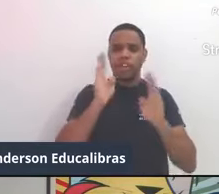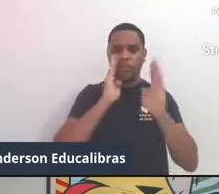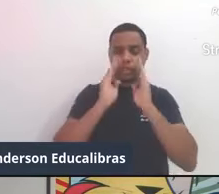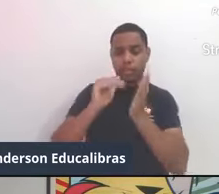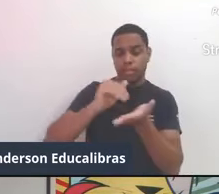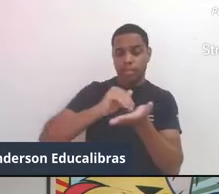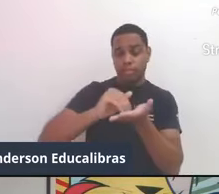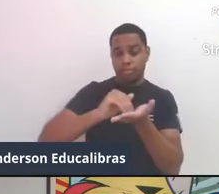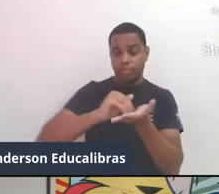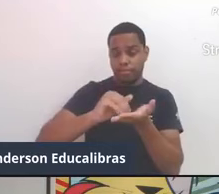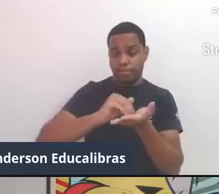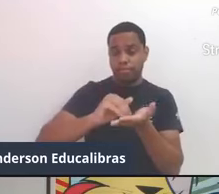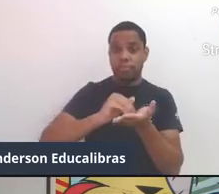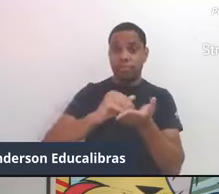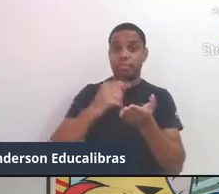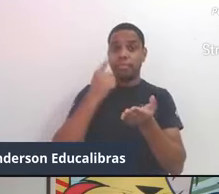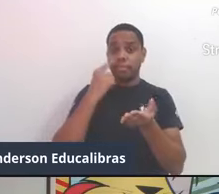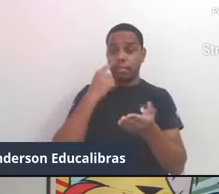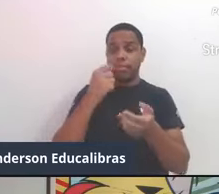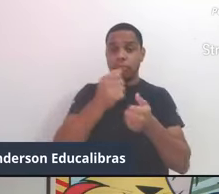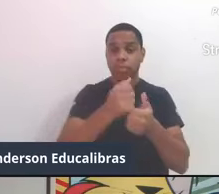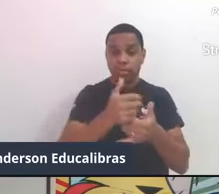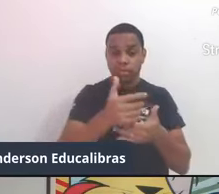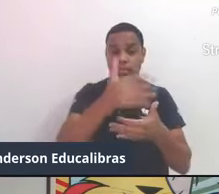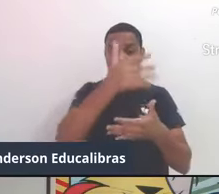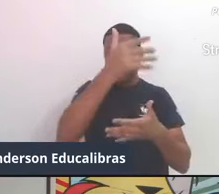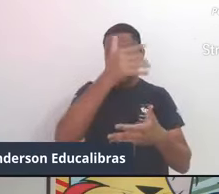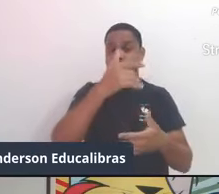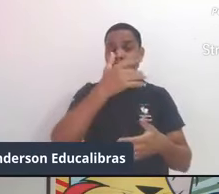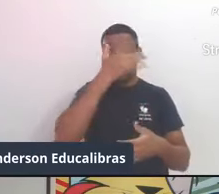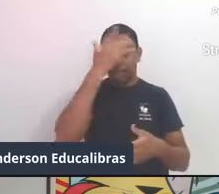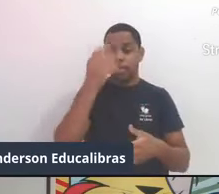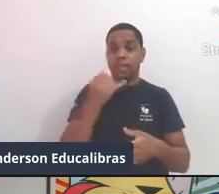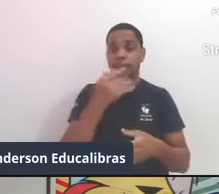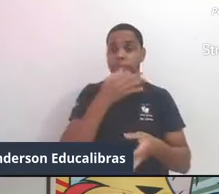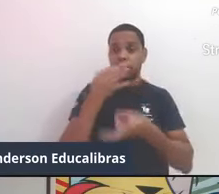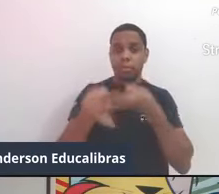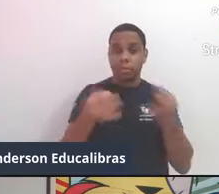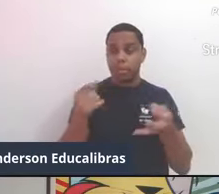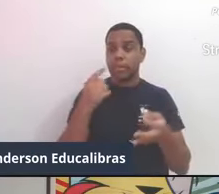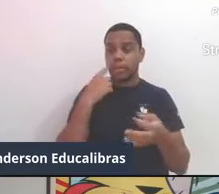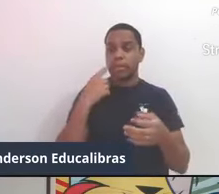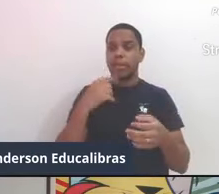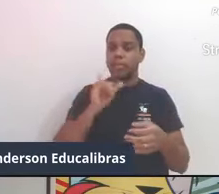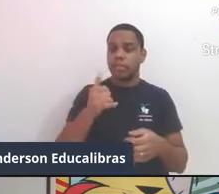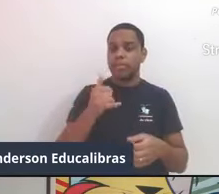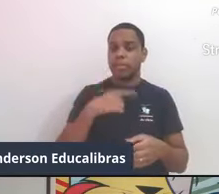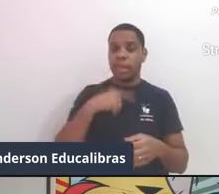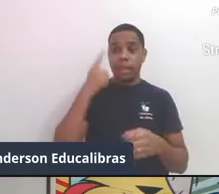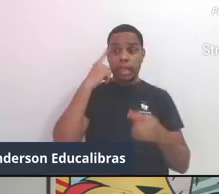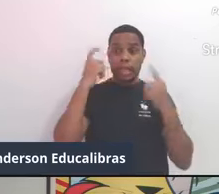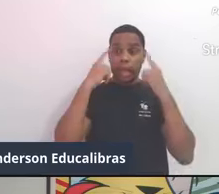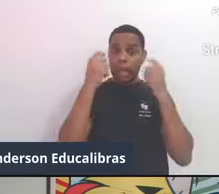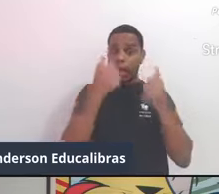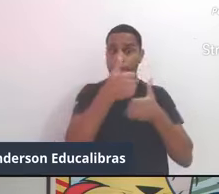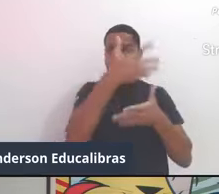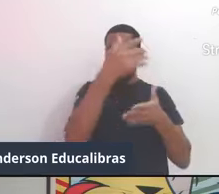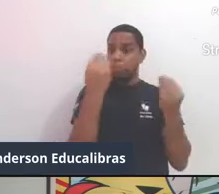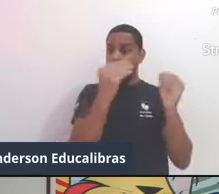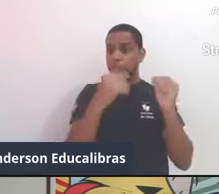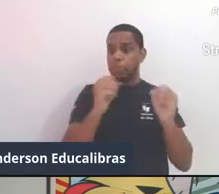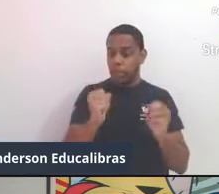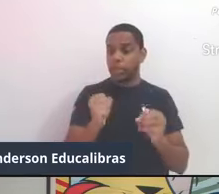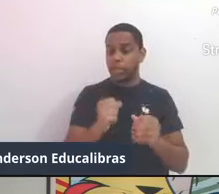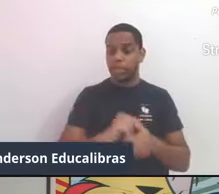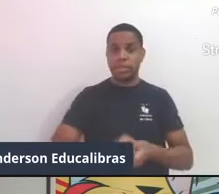Secretaria e dê follow-up aos comentários, alguns deles Claro. muito interessantes, e algumas ideias muito interessantes. Né?